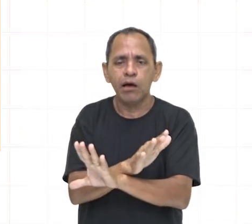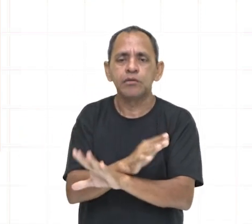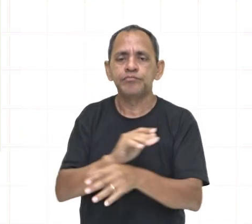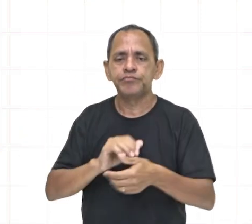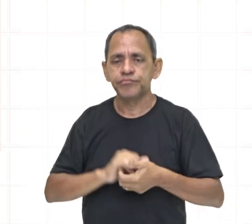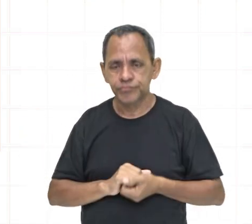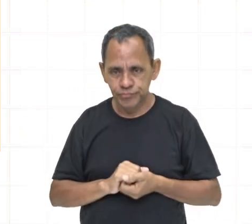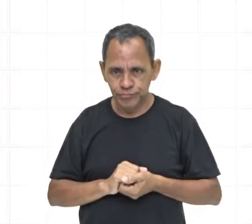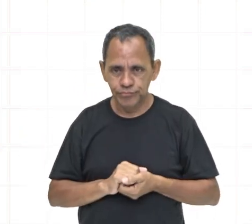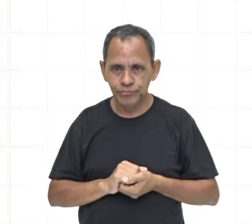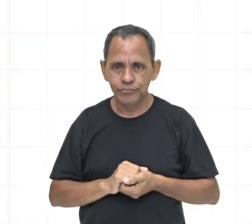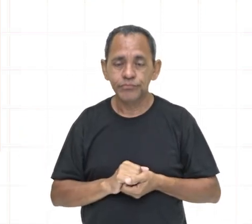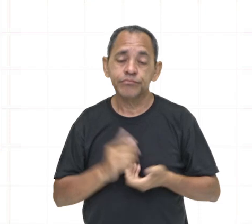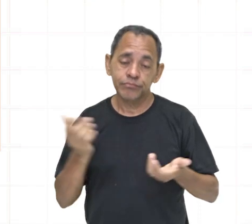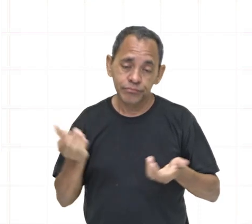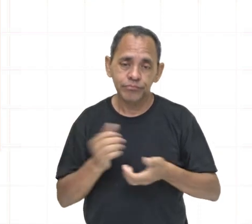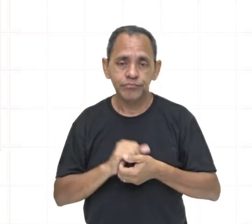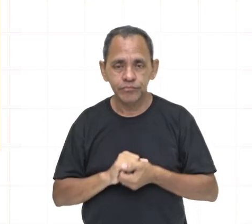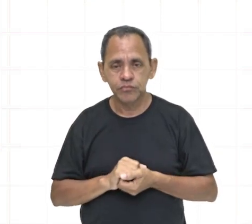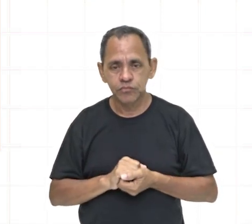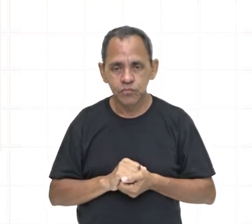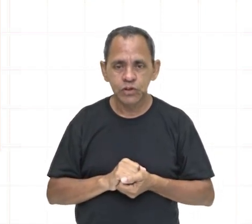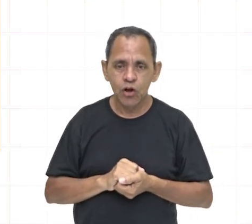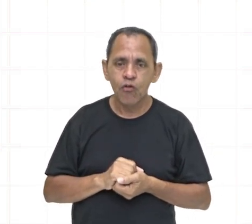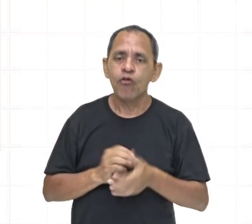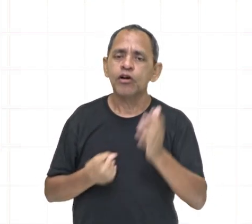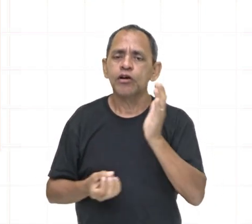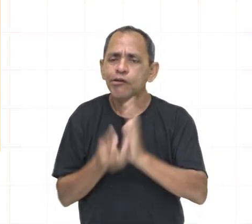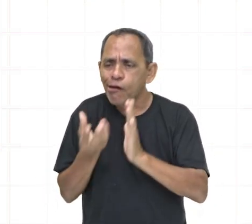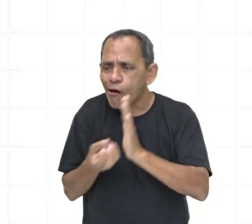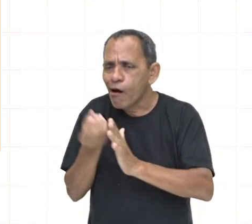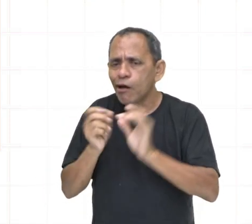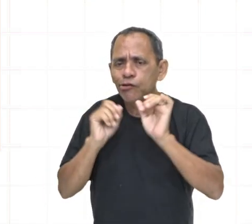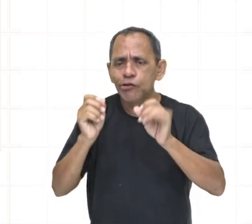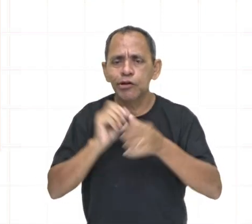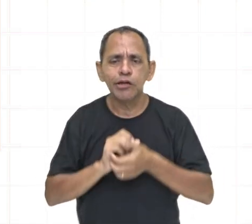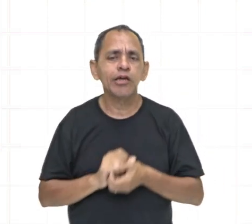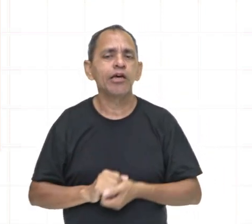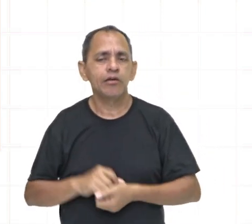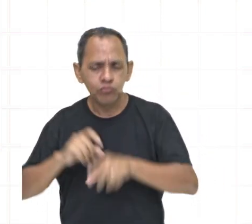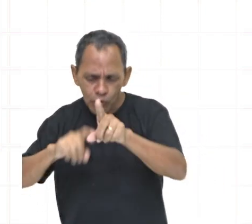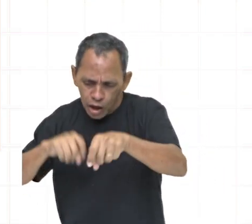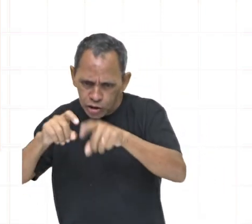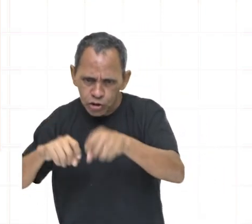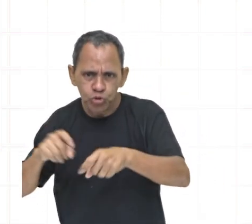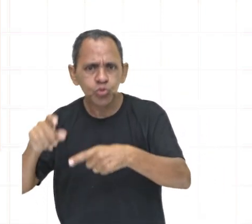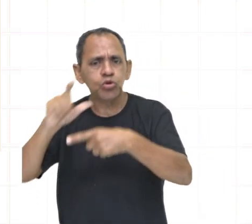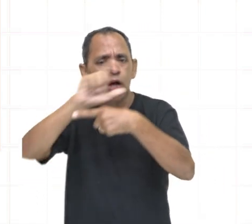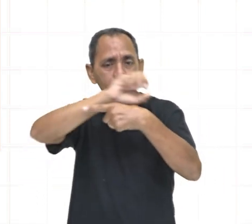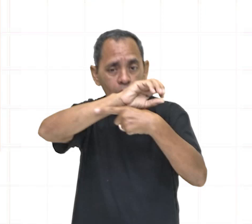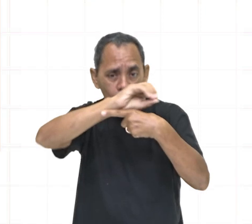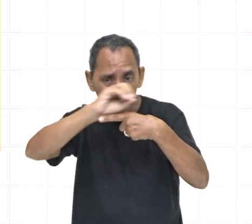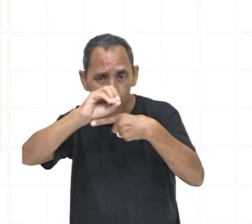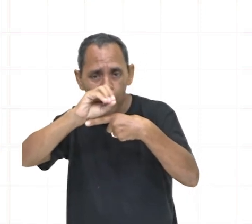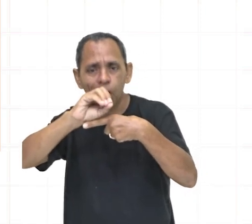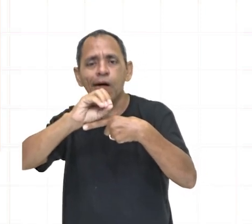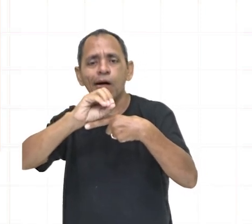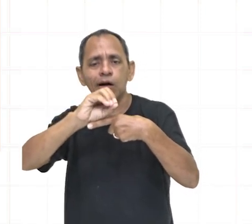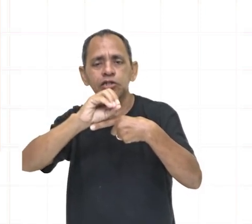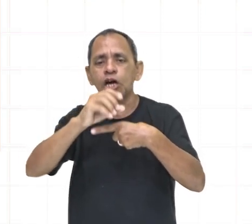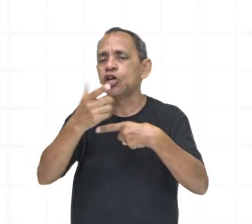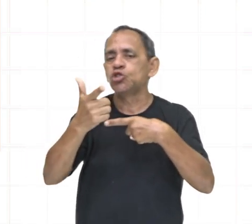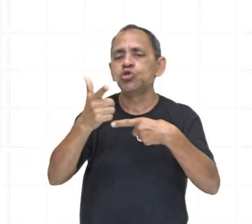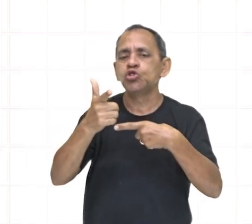quê? Agricultura orgânica, né? Sem a utilização ali de fertilizantes, né? Para